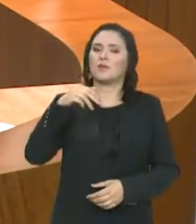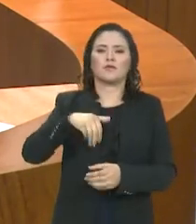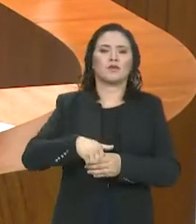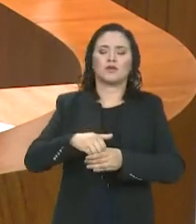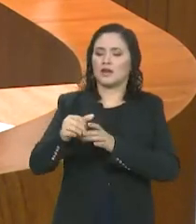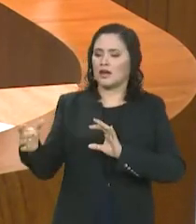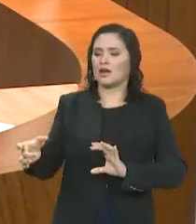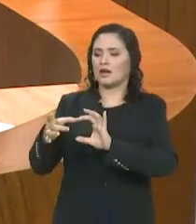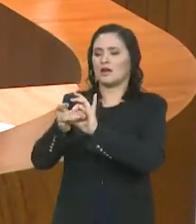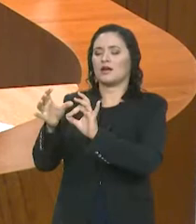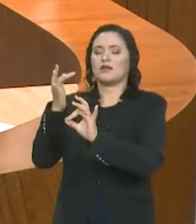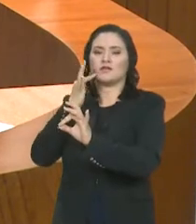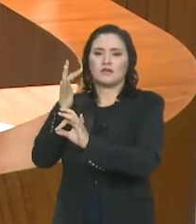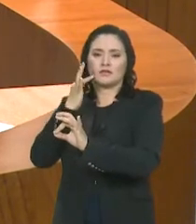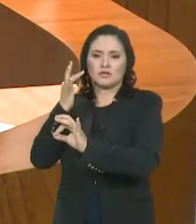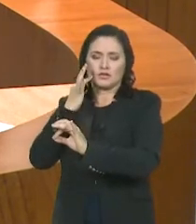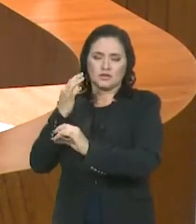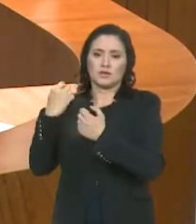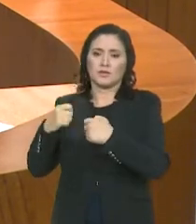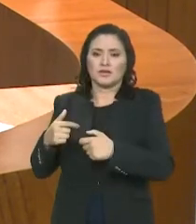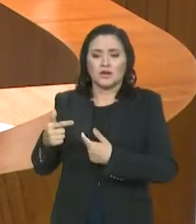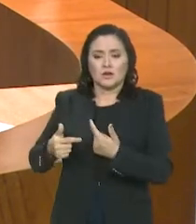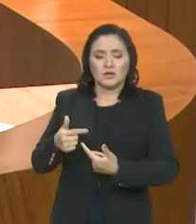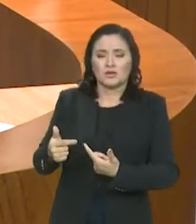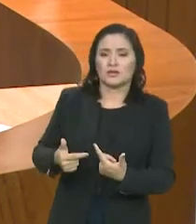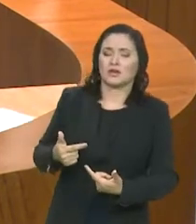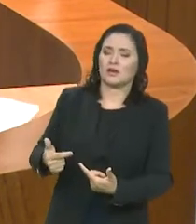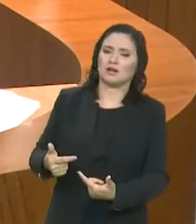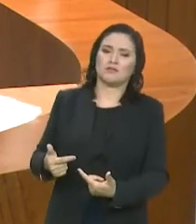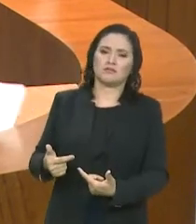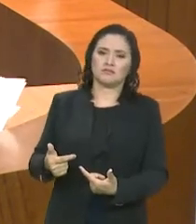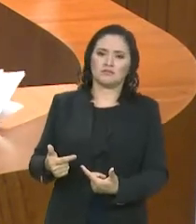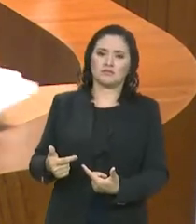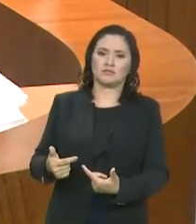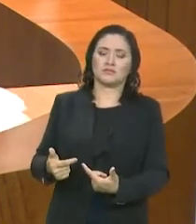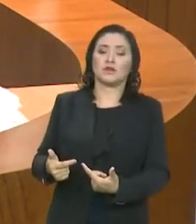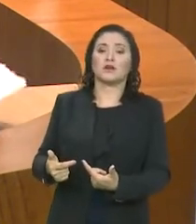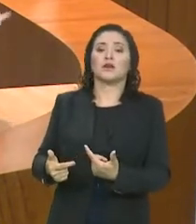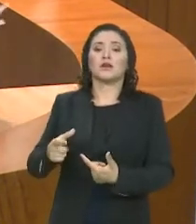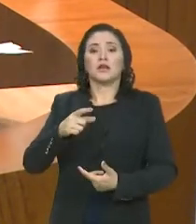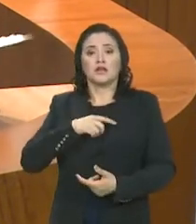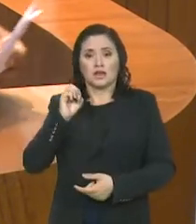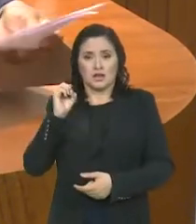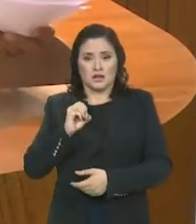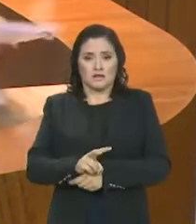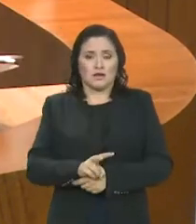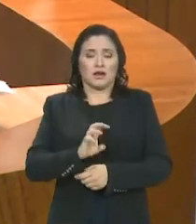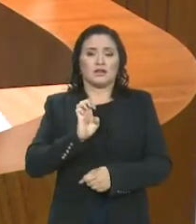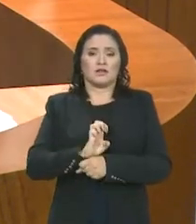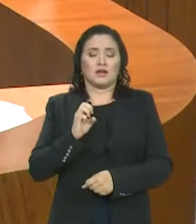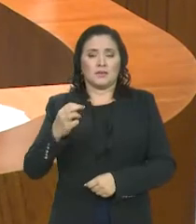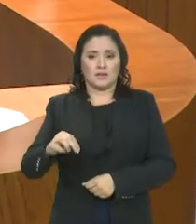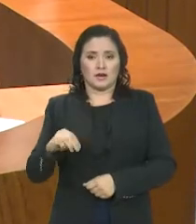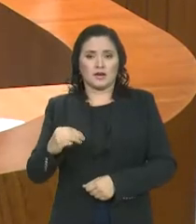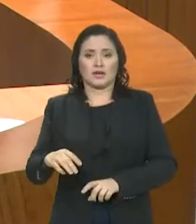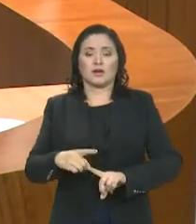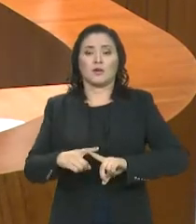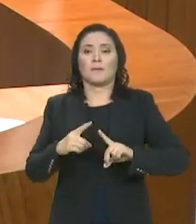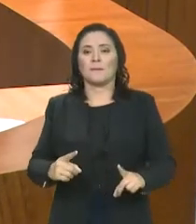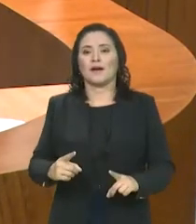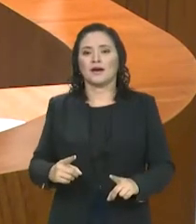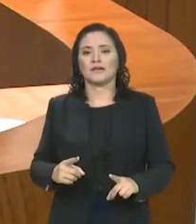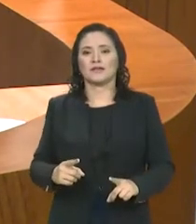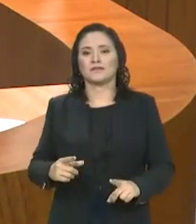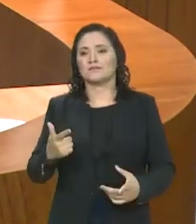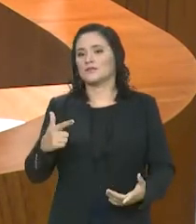de mais concursos. Nós temos cargos vagos no Estado do Maranhão. E só depende de quê? Da boa vontade.